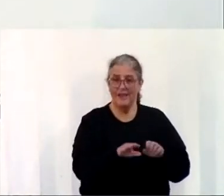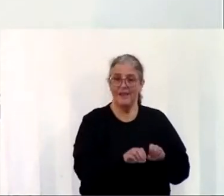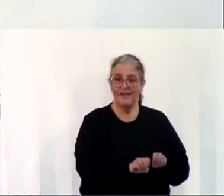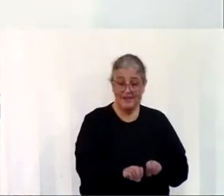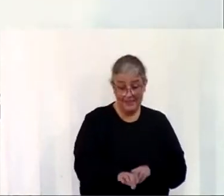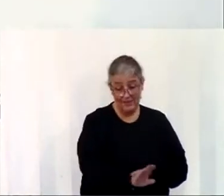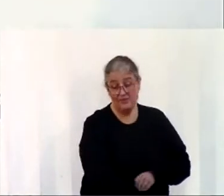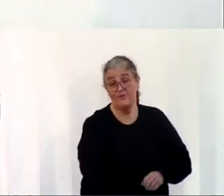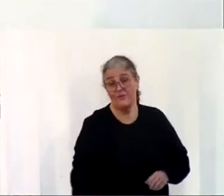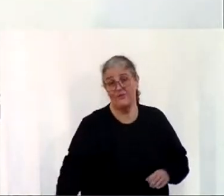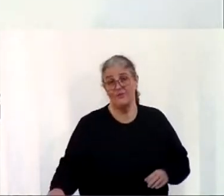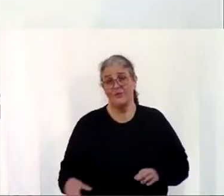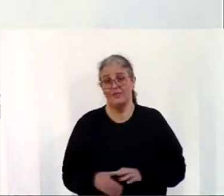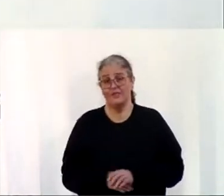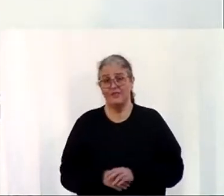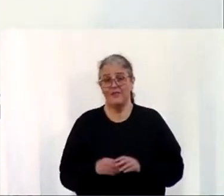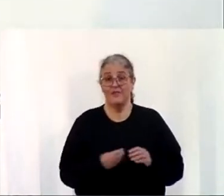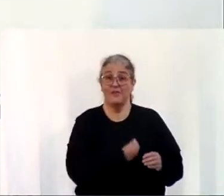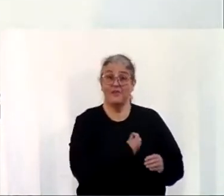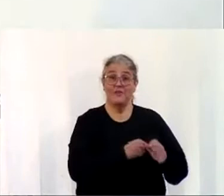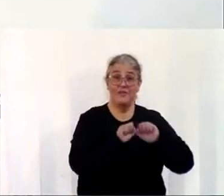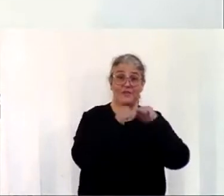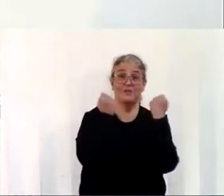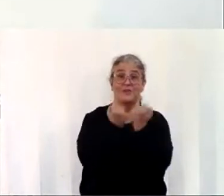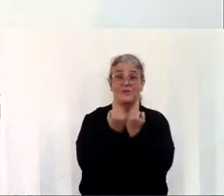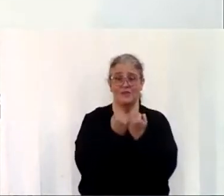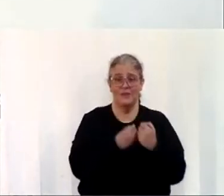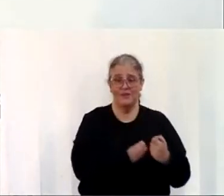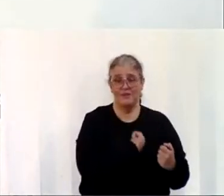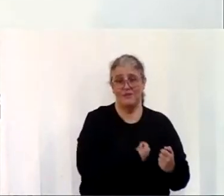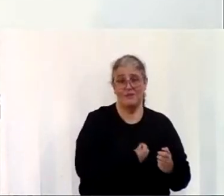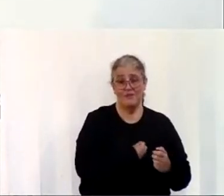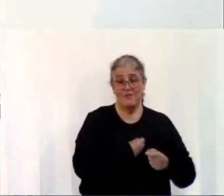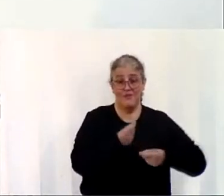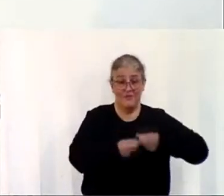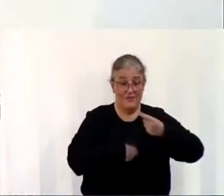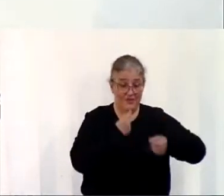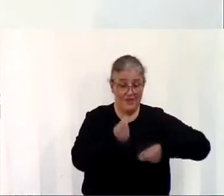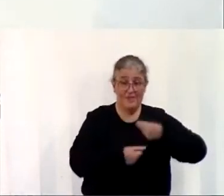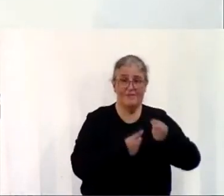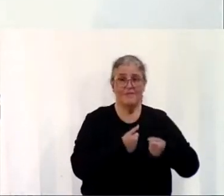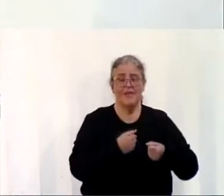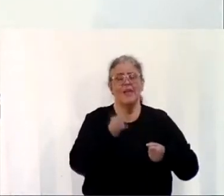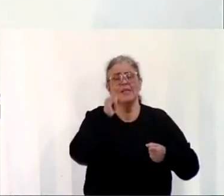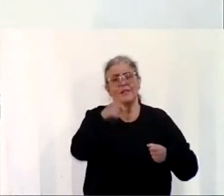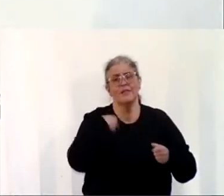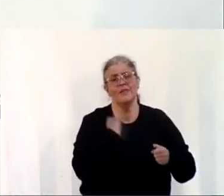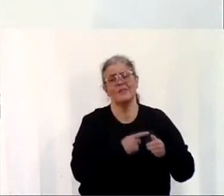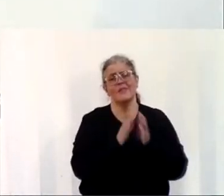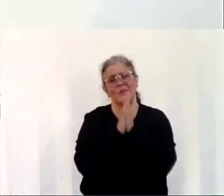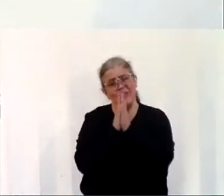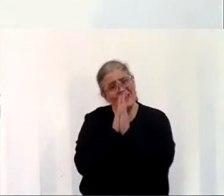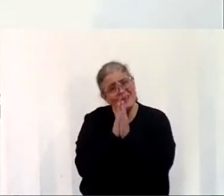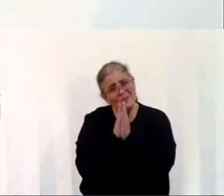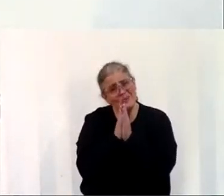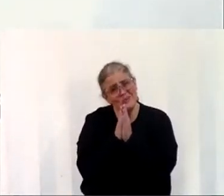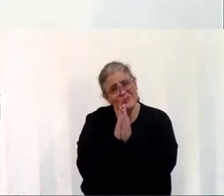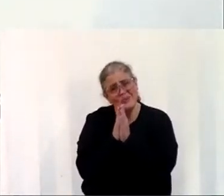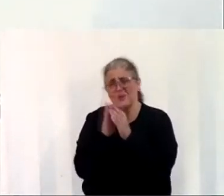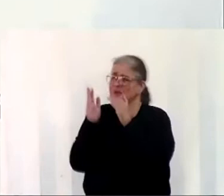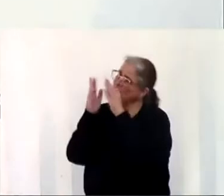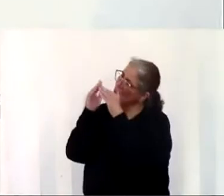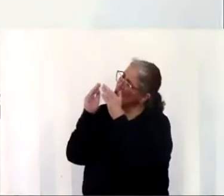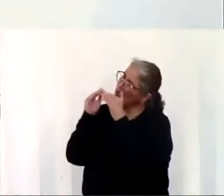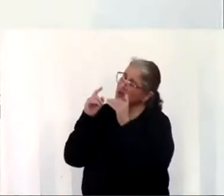Coloca nisso vida social, vida econômica. Se estivermos orando por coisas que nos aproximarão de